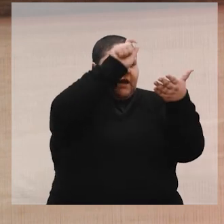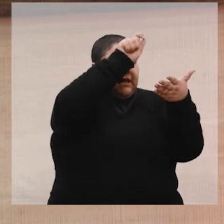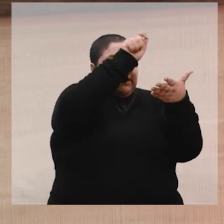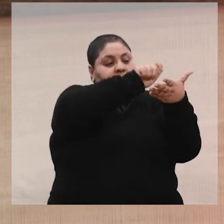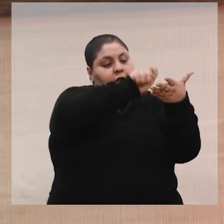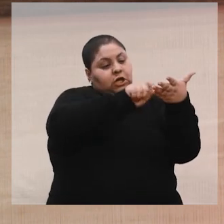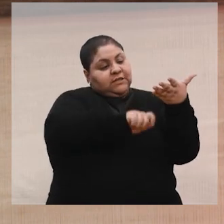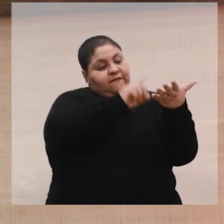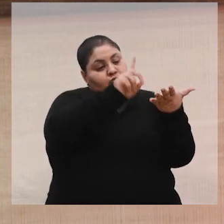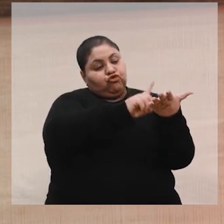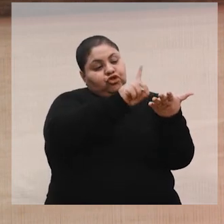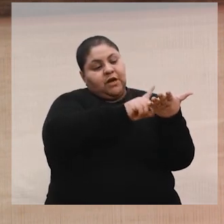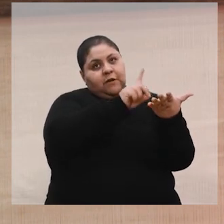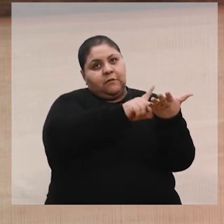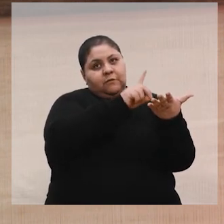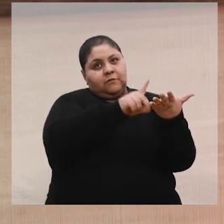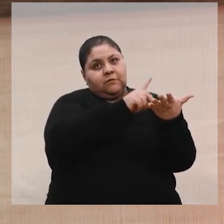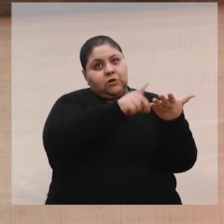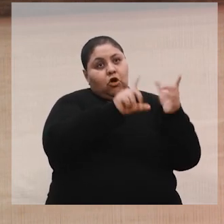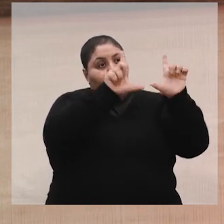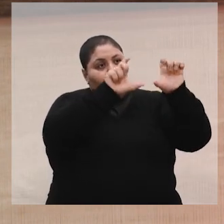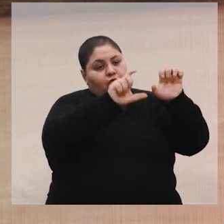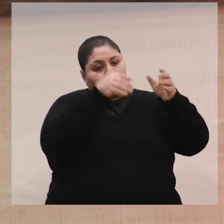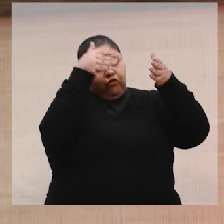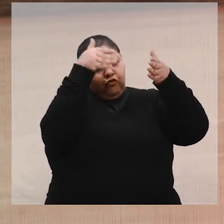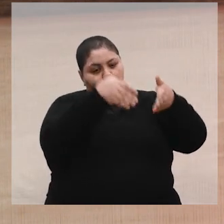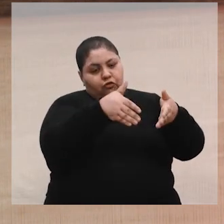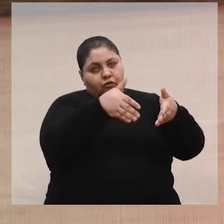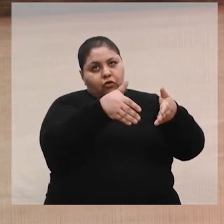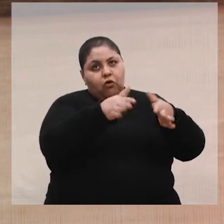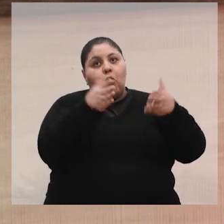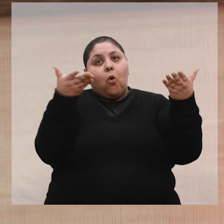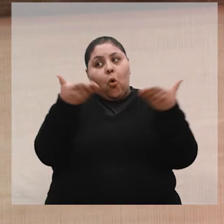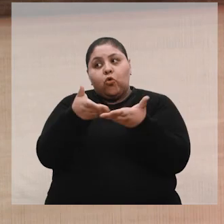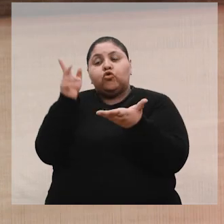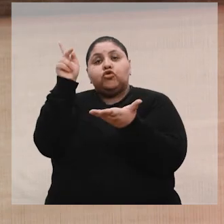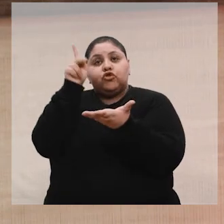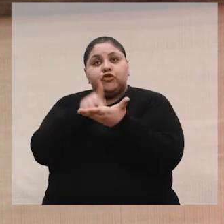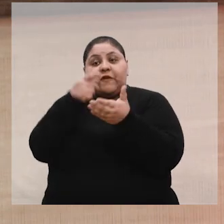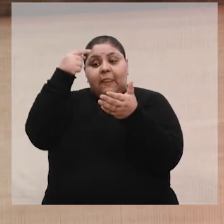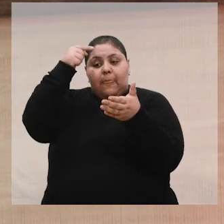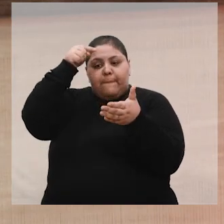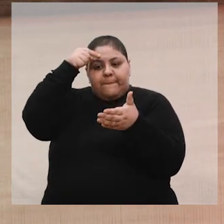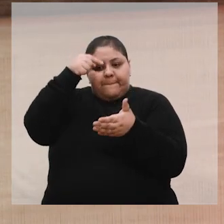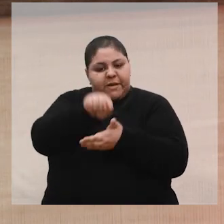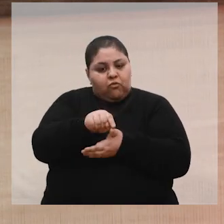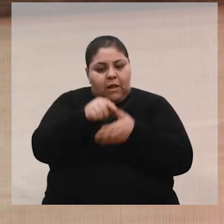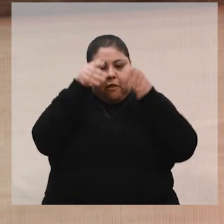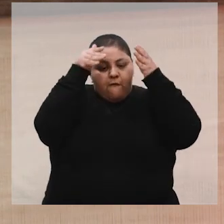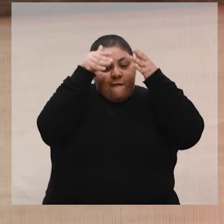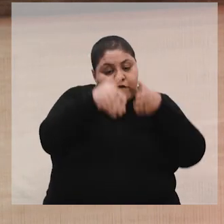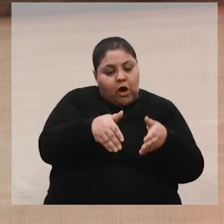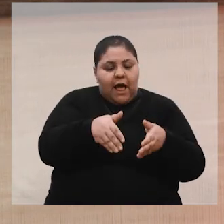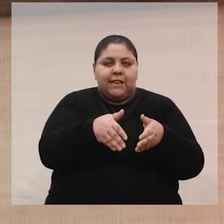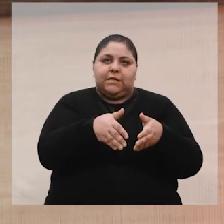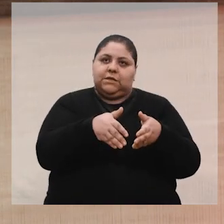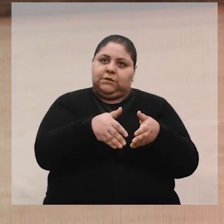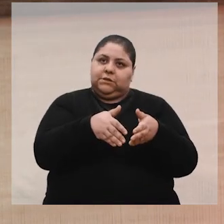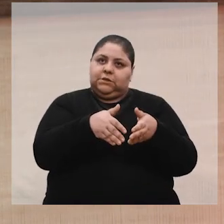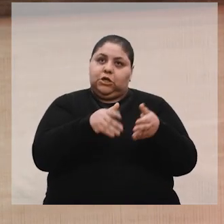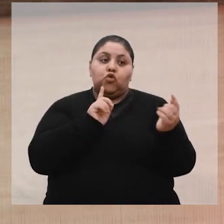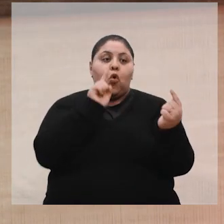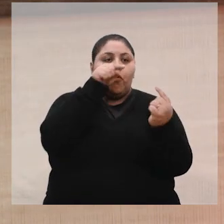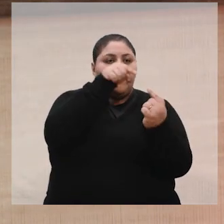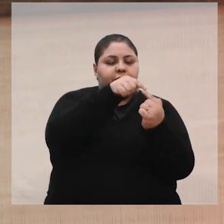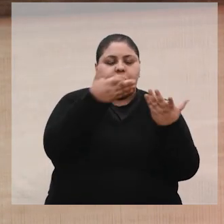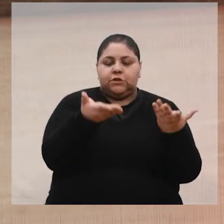num diário e fazer fotos pontuais. Então, tu estavas, de fato, mergulhada naquele cenário. E talvez